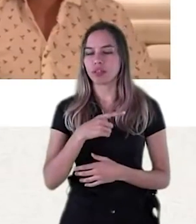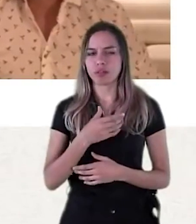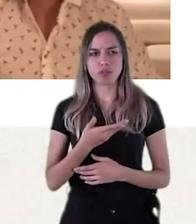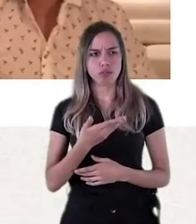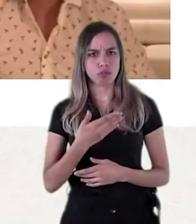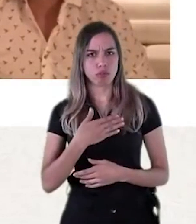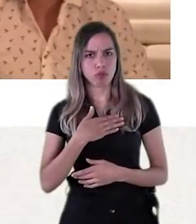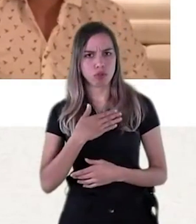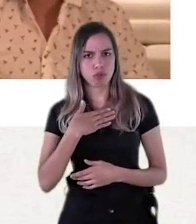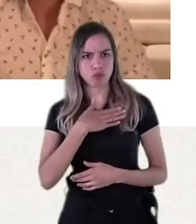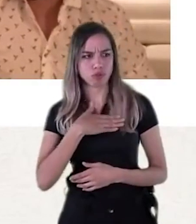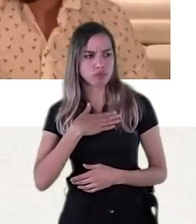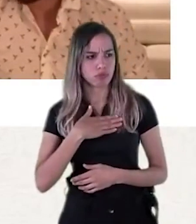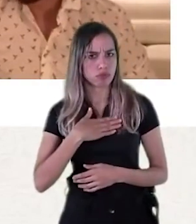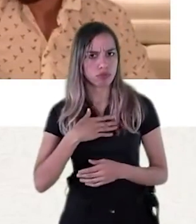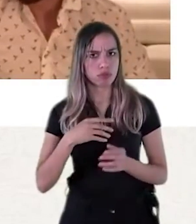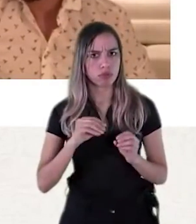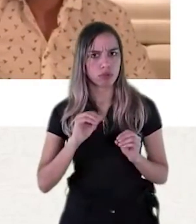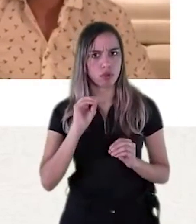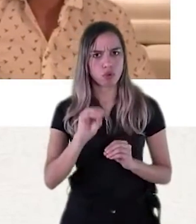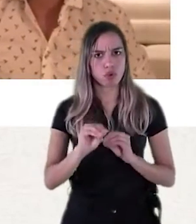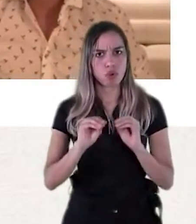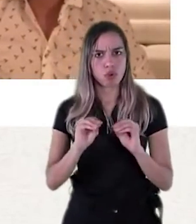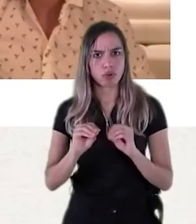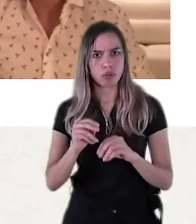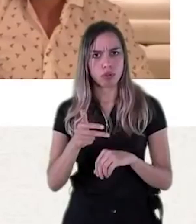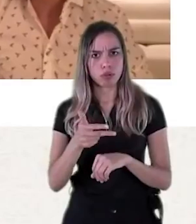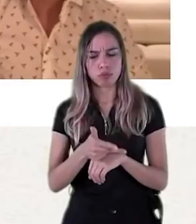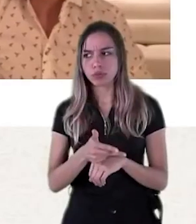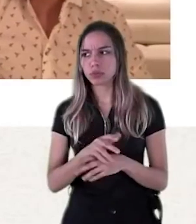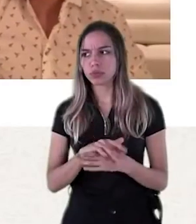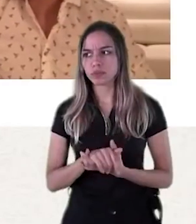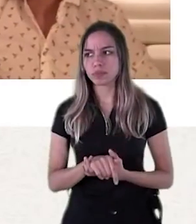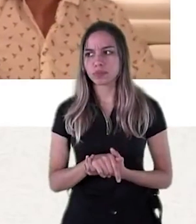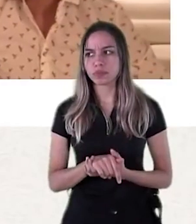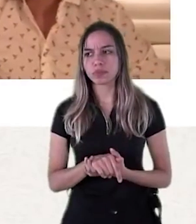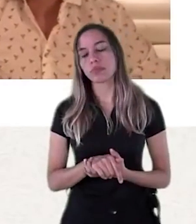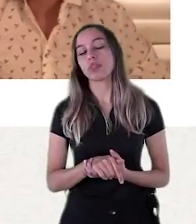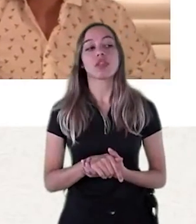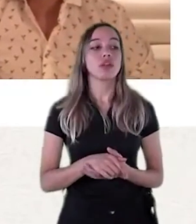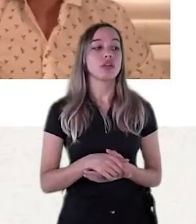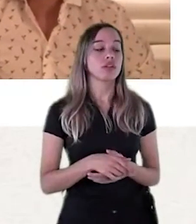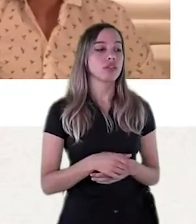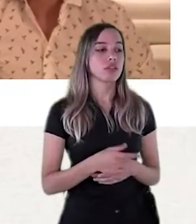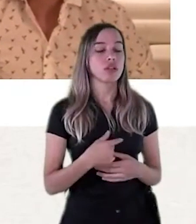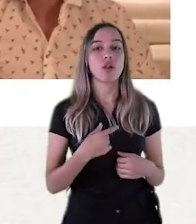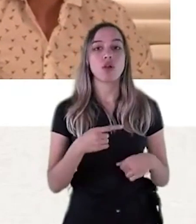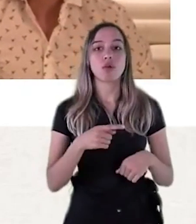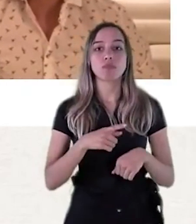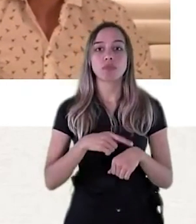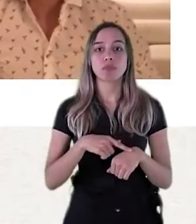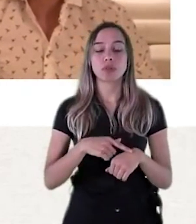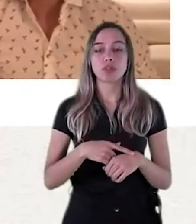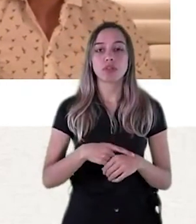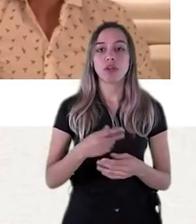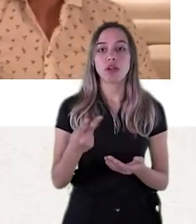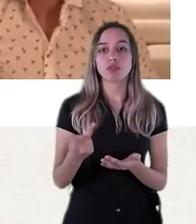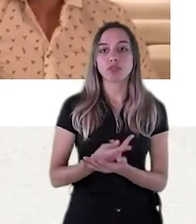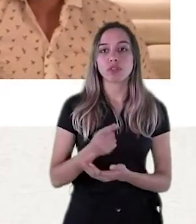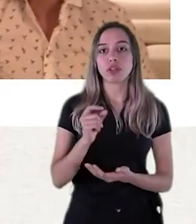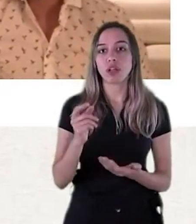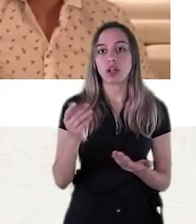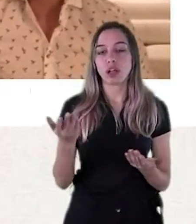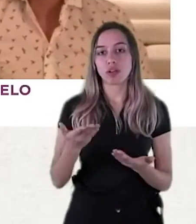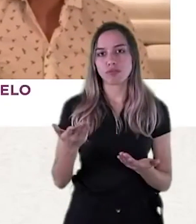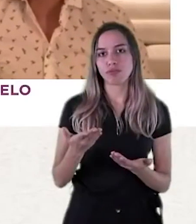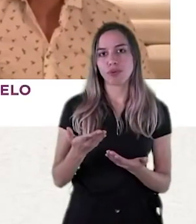uma... é nesse momento, Padre Fábio, enquanto nós conversamos, acontece a missa ao Paulo Gustavo, e